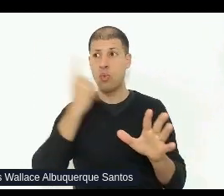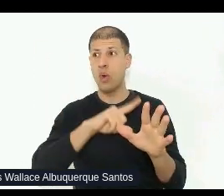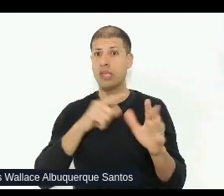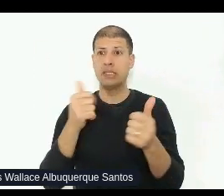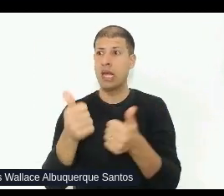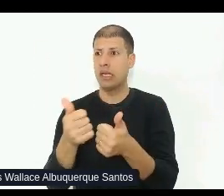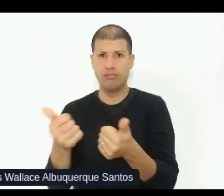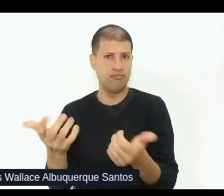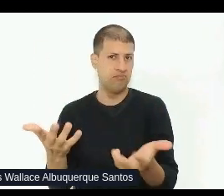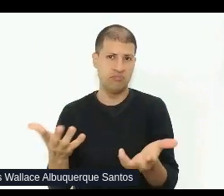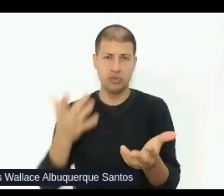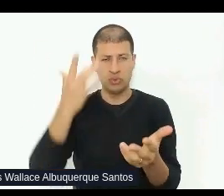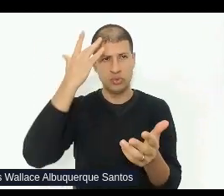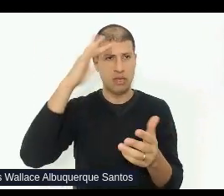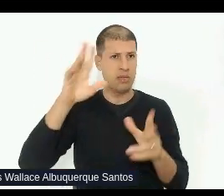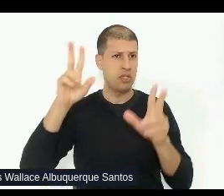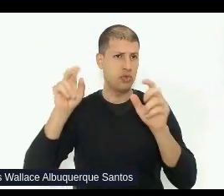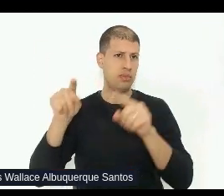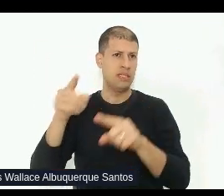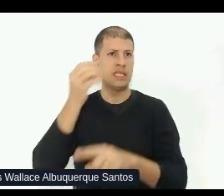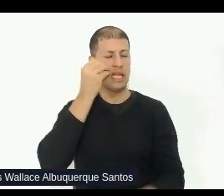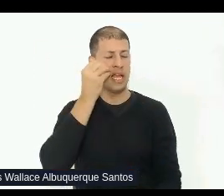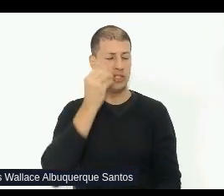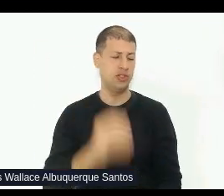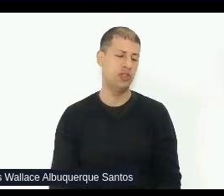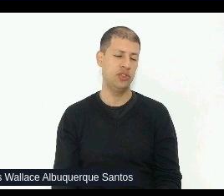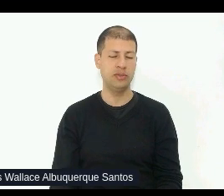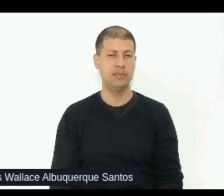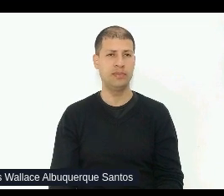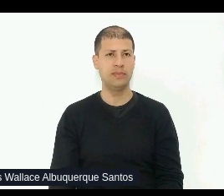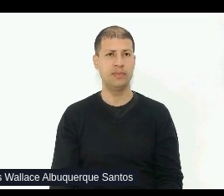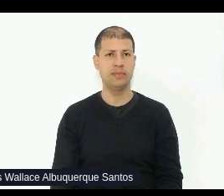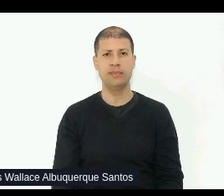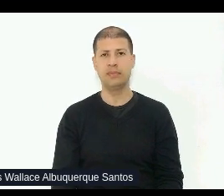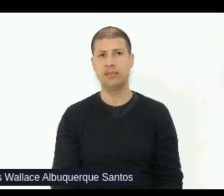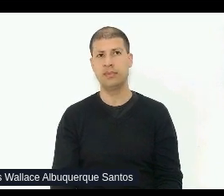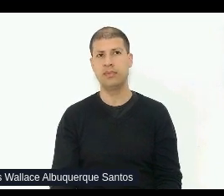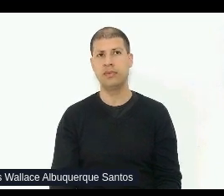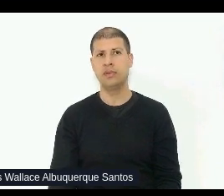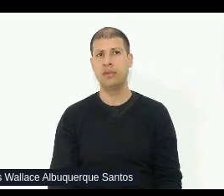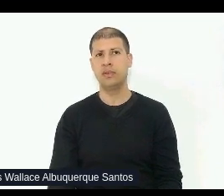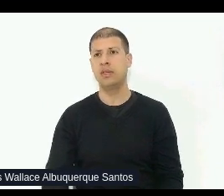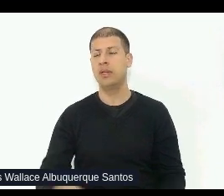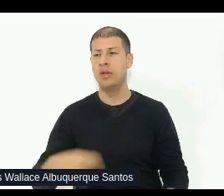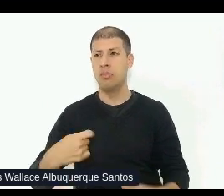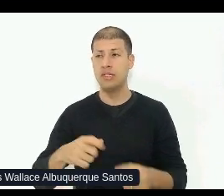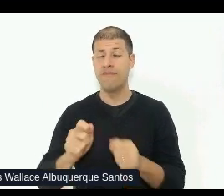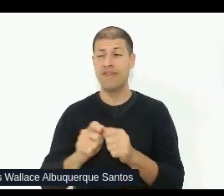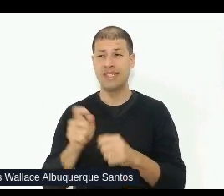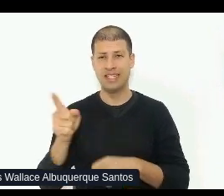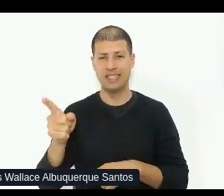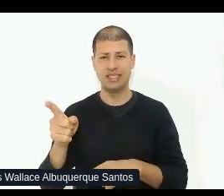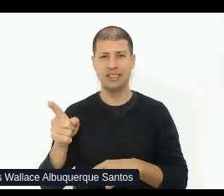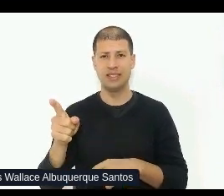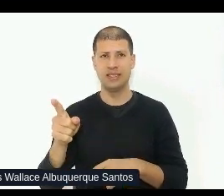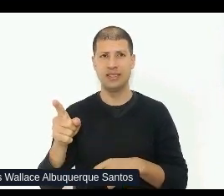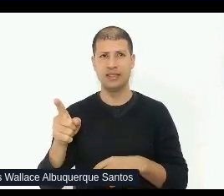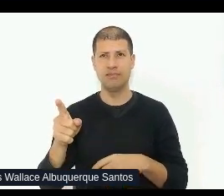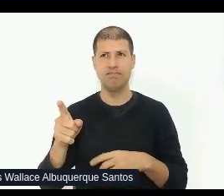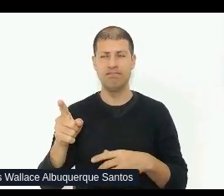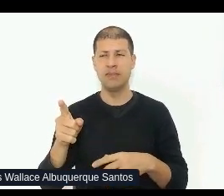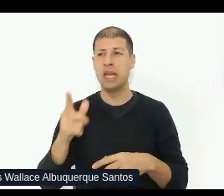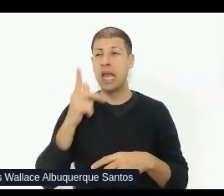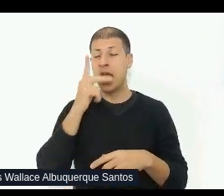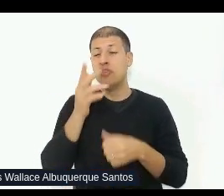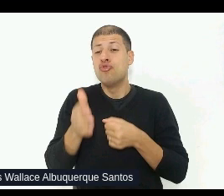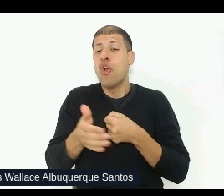esperar relacionado a esse teste. Eu tive que fazer ali meio que, não por baixo do pano,